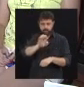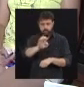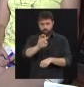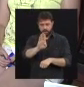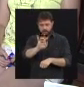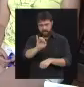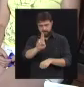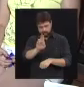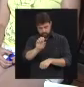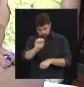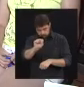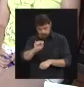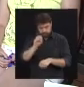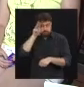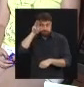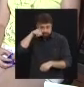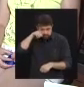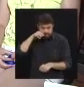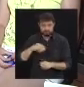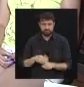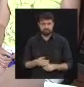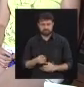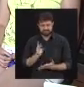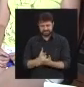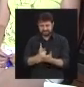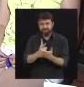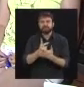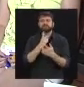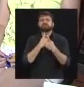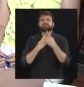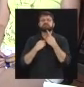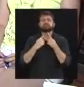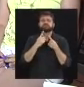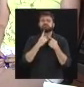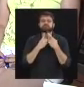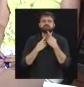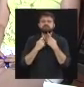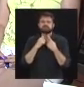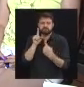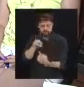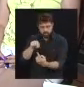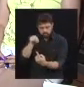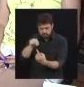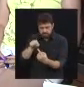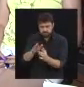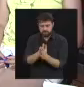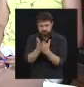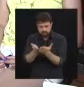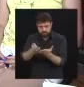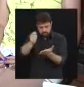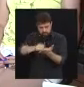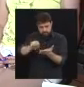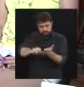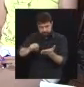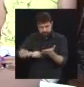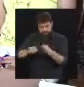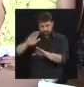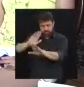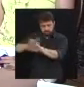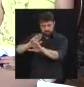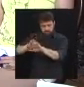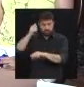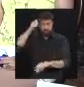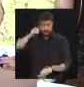né. A gente tem sempre esse intuito, e é também o objetivo do livro que a Amanda escreveu,